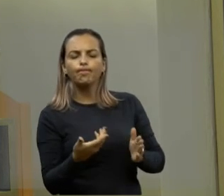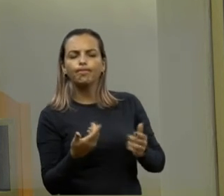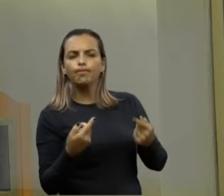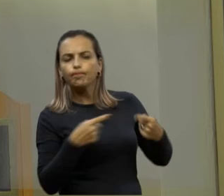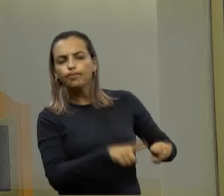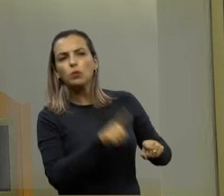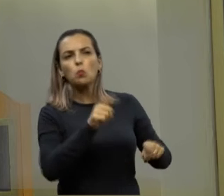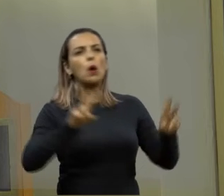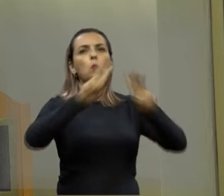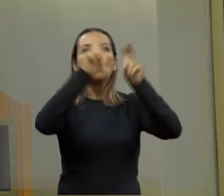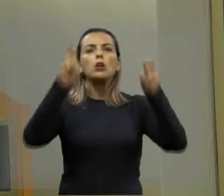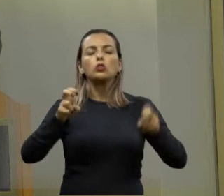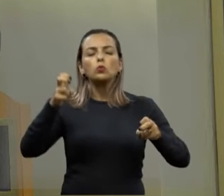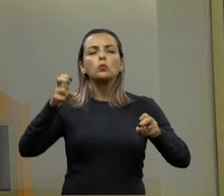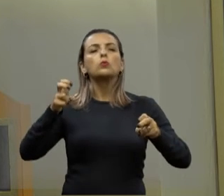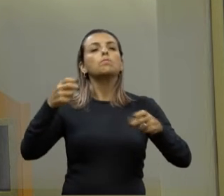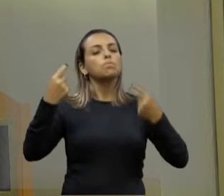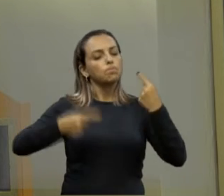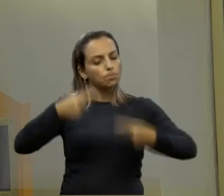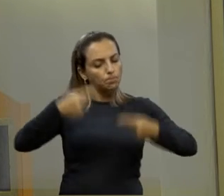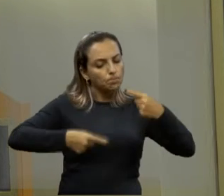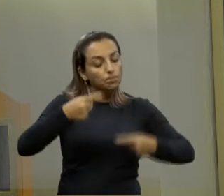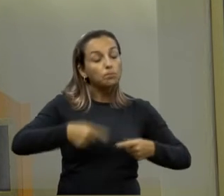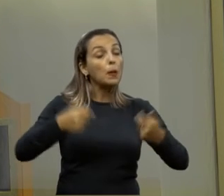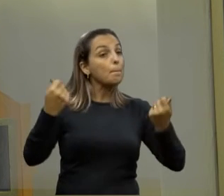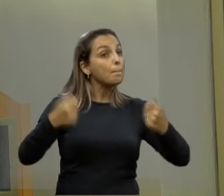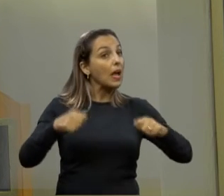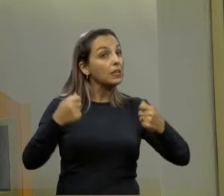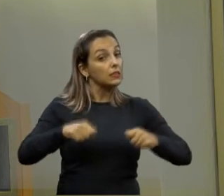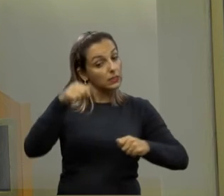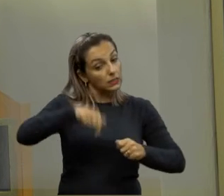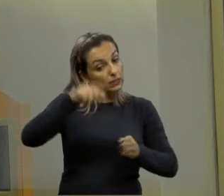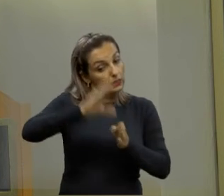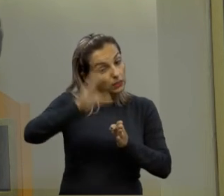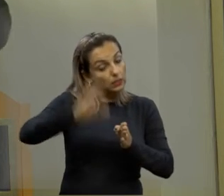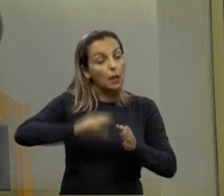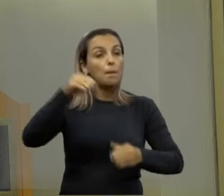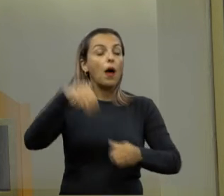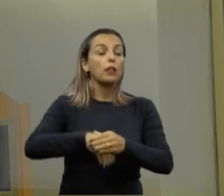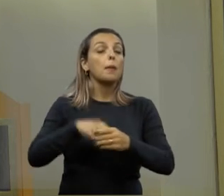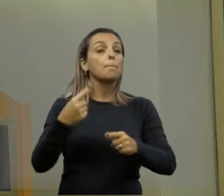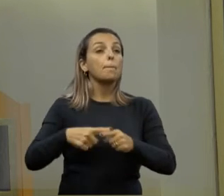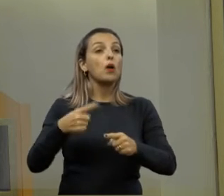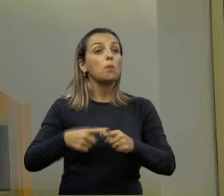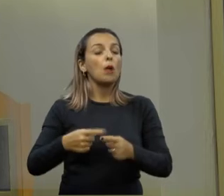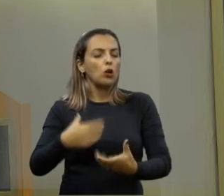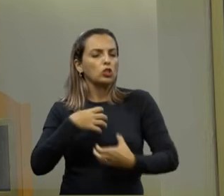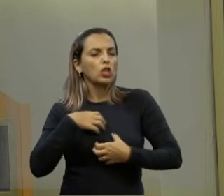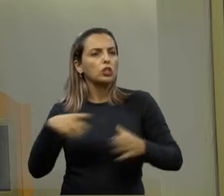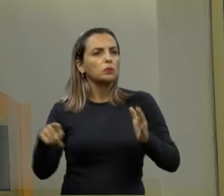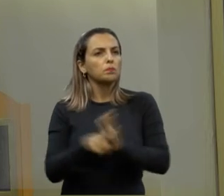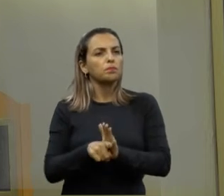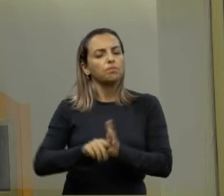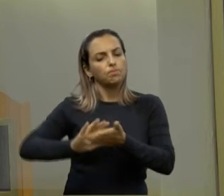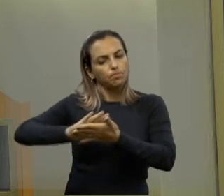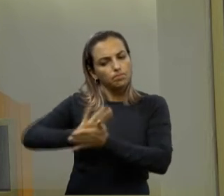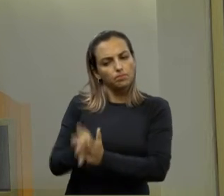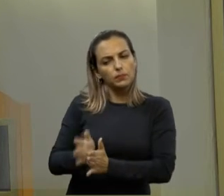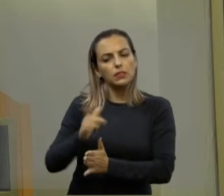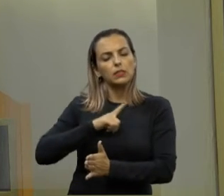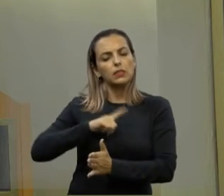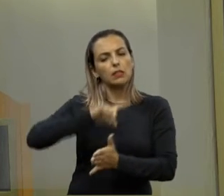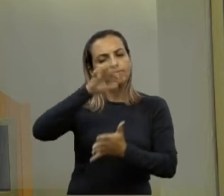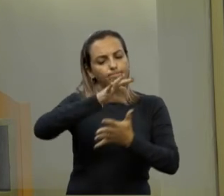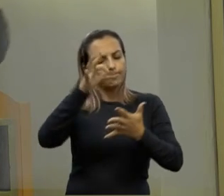falar sobre essa temática vídeo precisa falar sobre essa temática dentro da casa porque existe várias formas de preconceito e